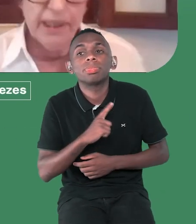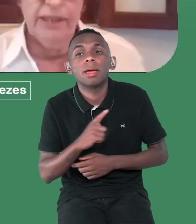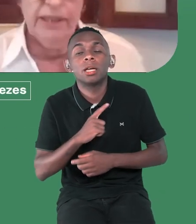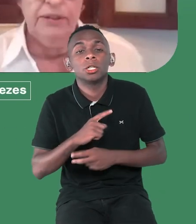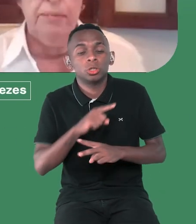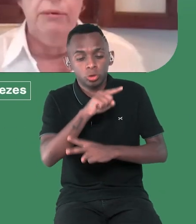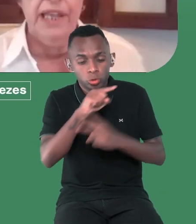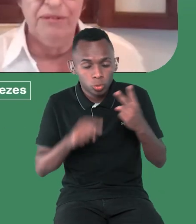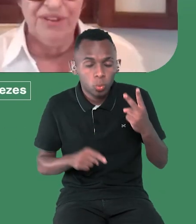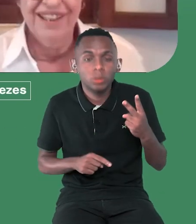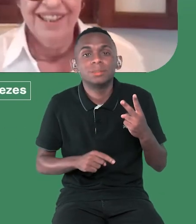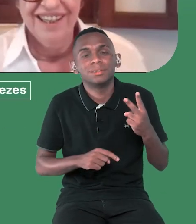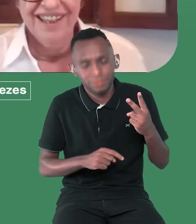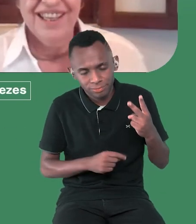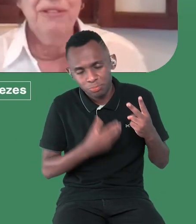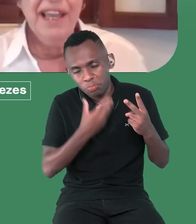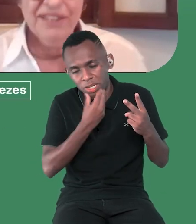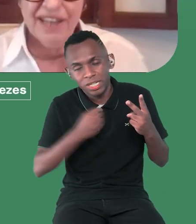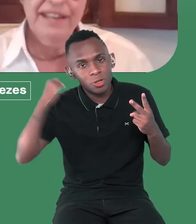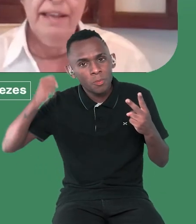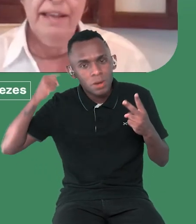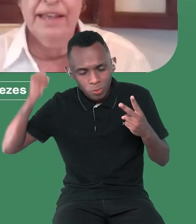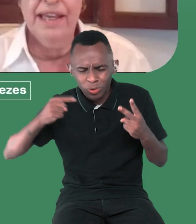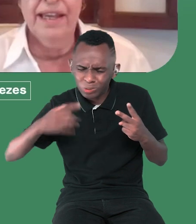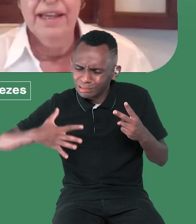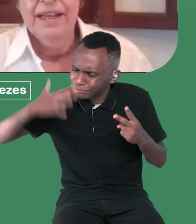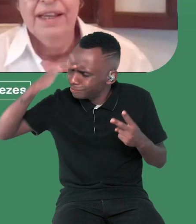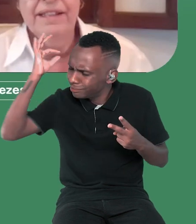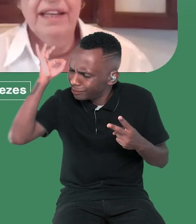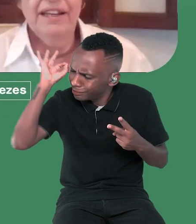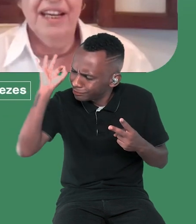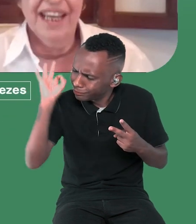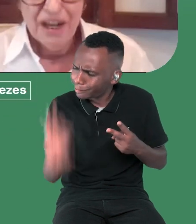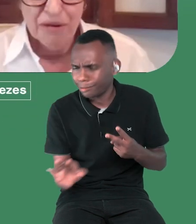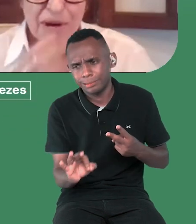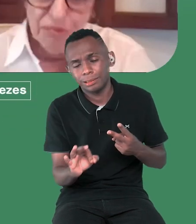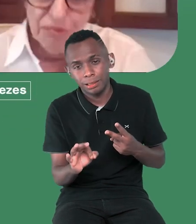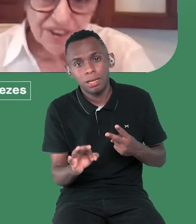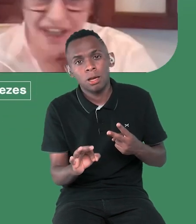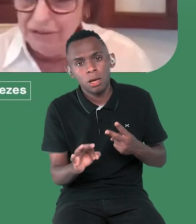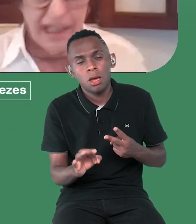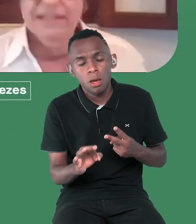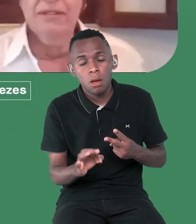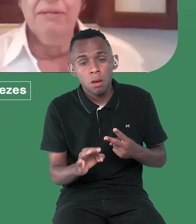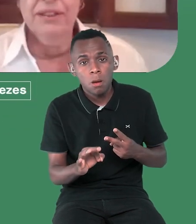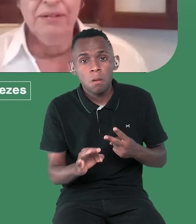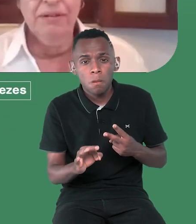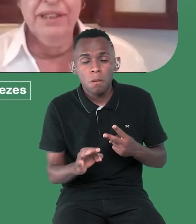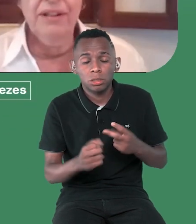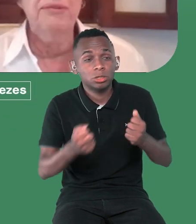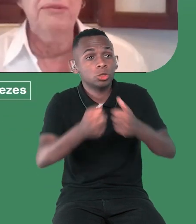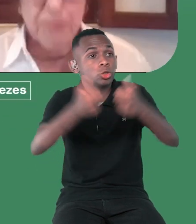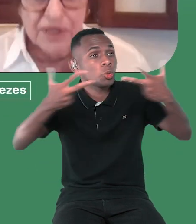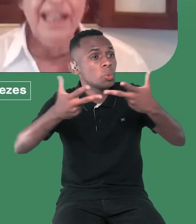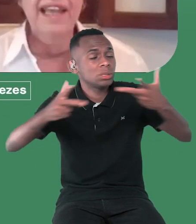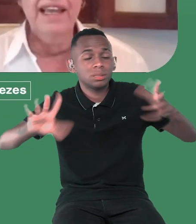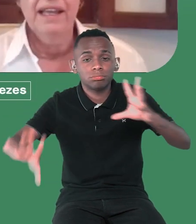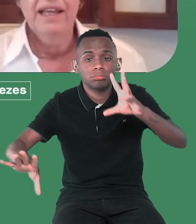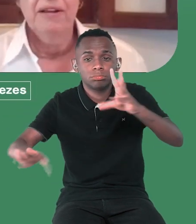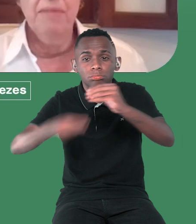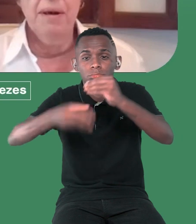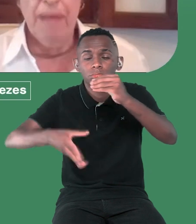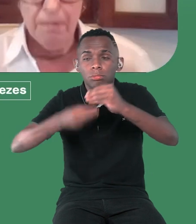dois meninos maluquinhos. E eu tenho certeza que, né, com a junção dessas coisas todas, nós vamos